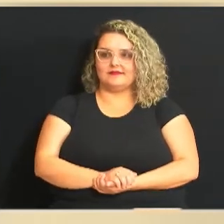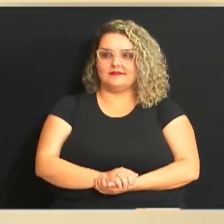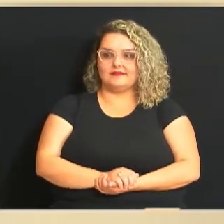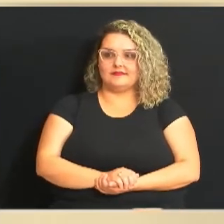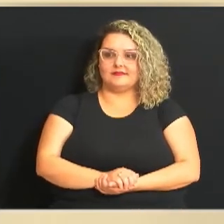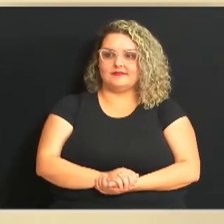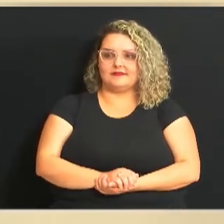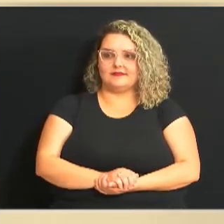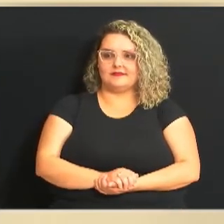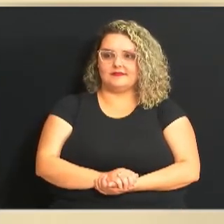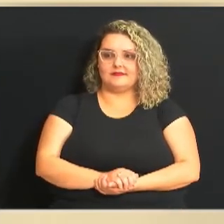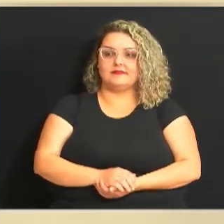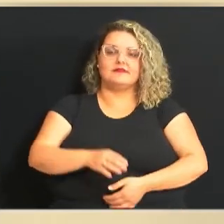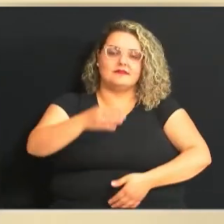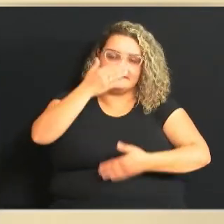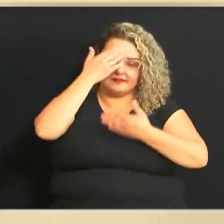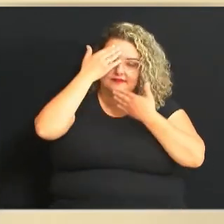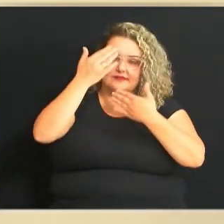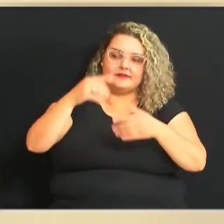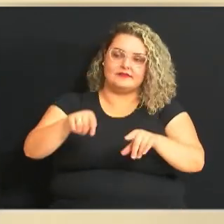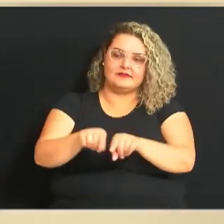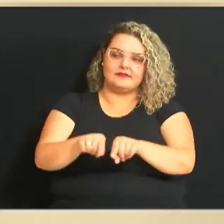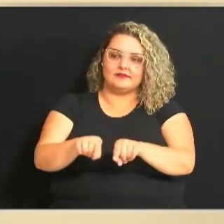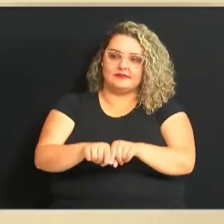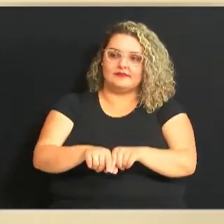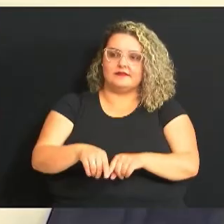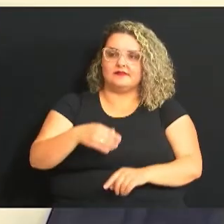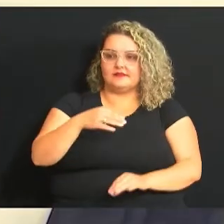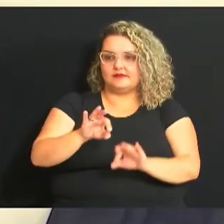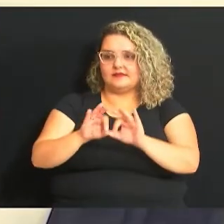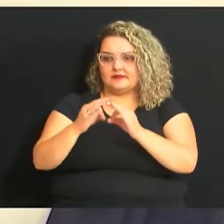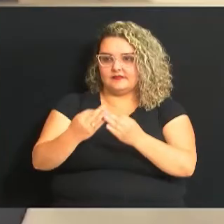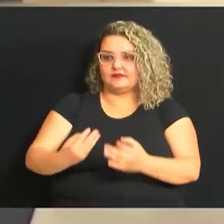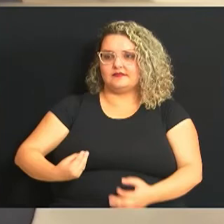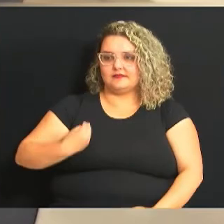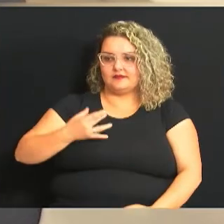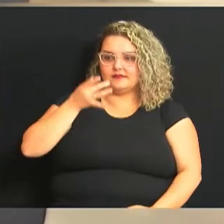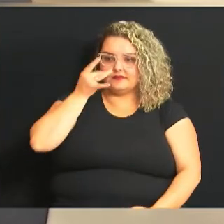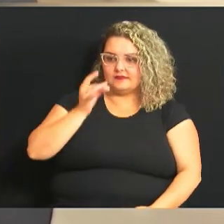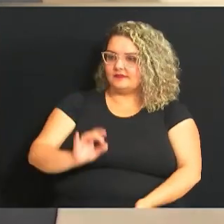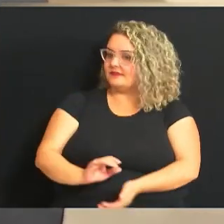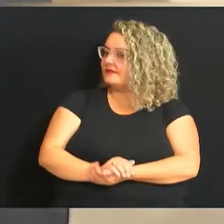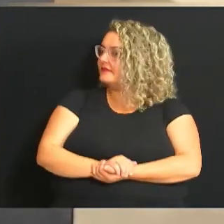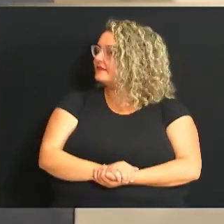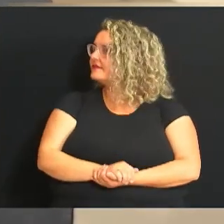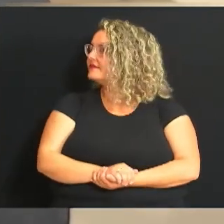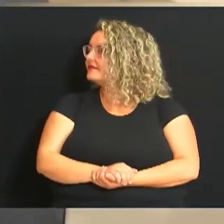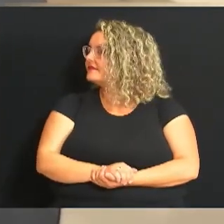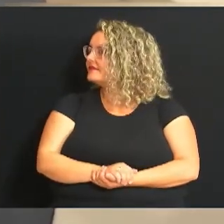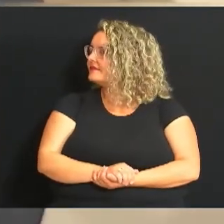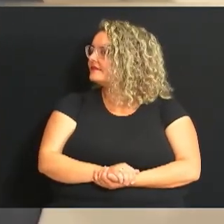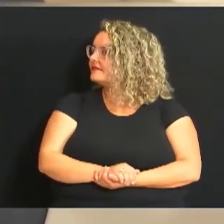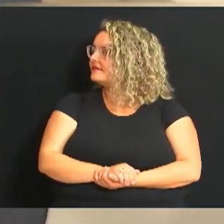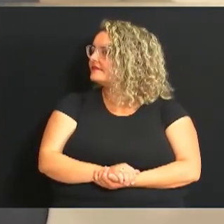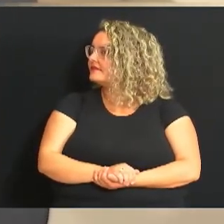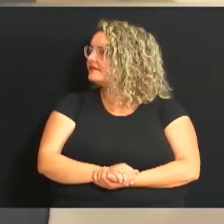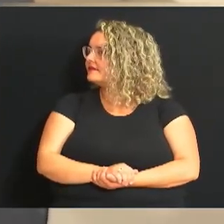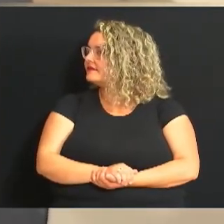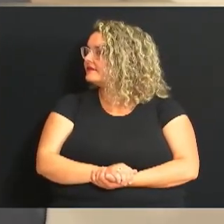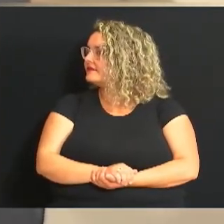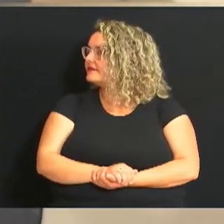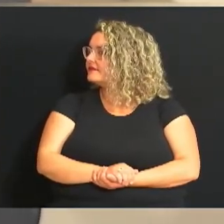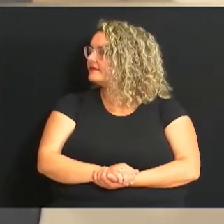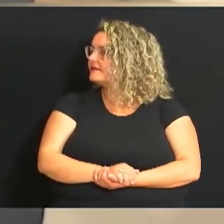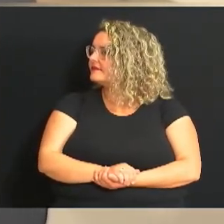foi justamente no dia da Reforma Protestante. Por isso o professor Alberto comemorou na entrega de